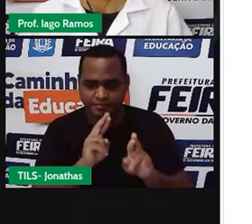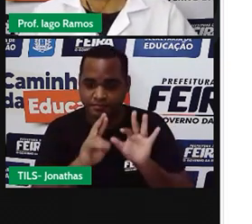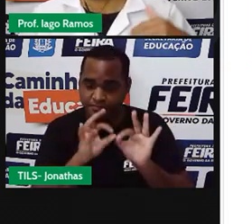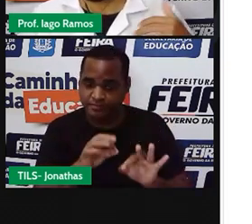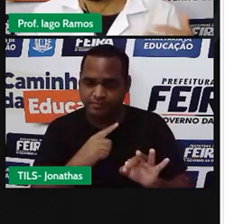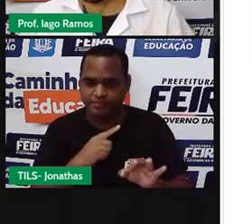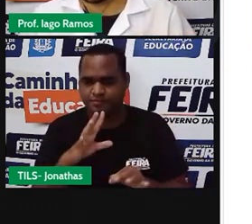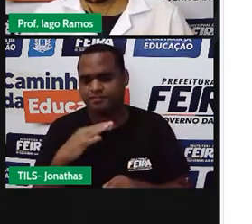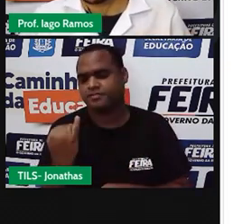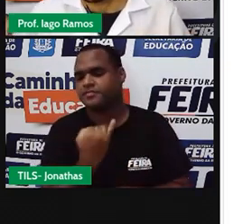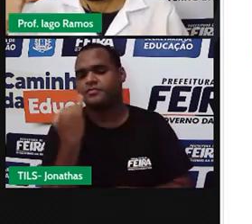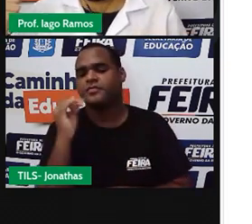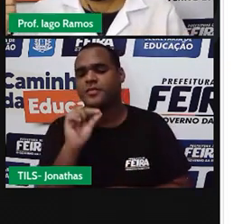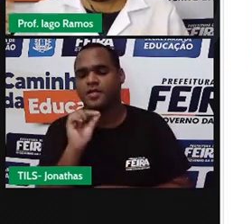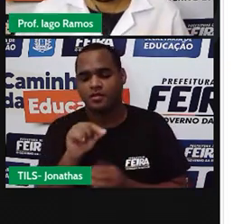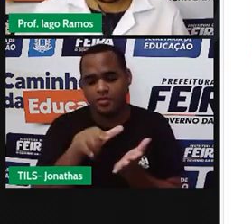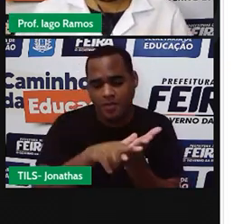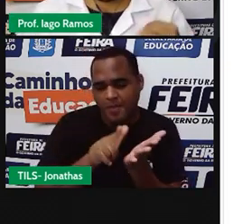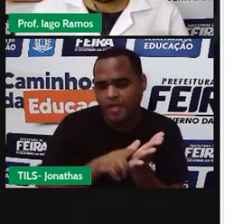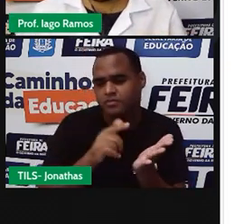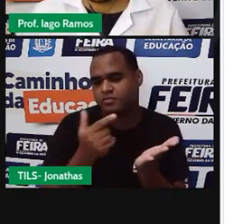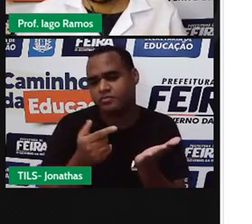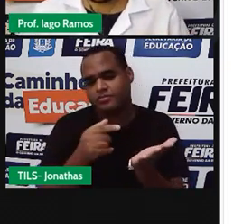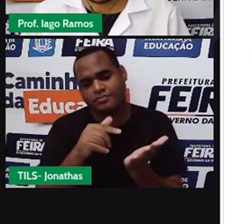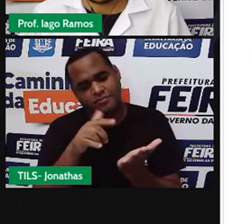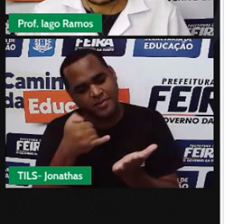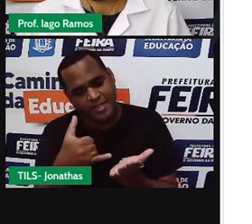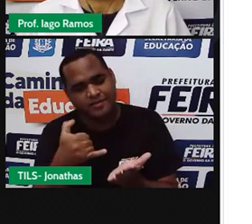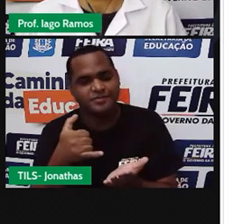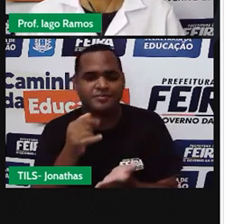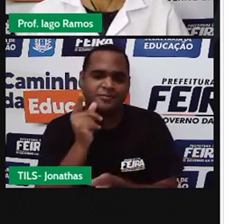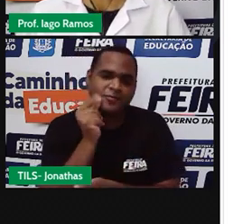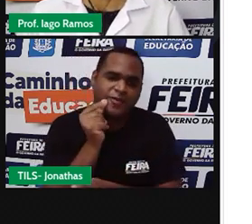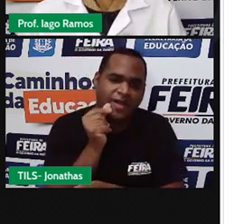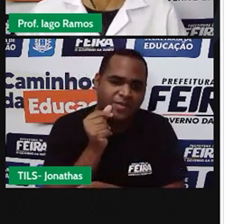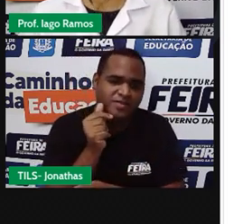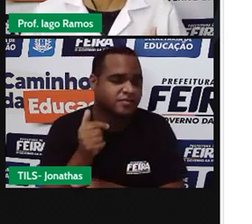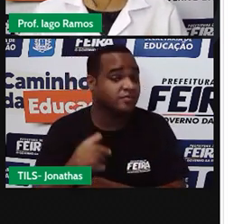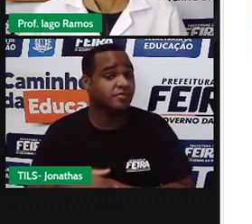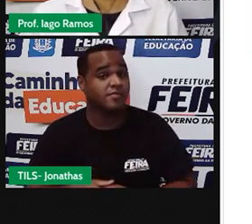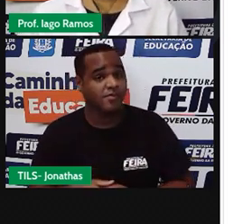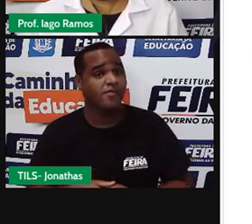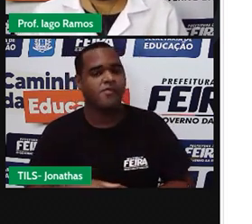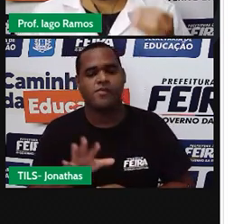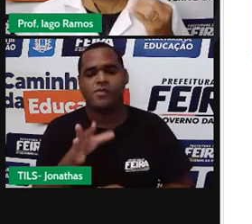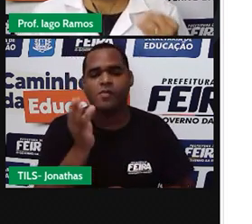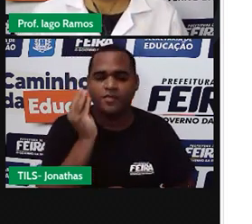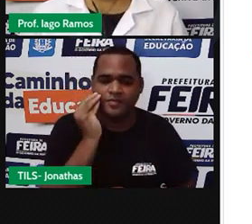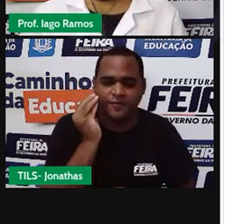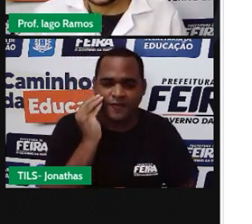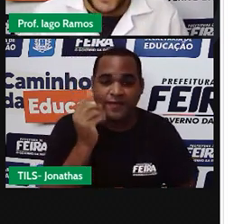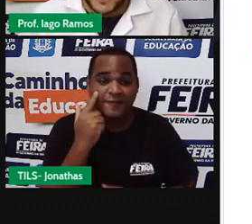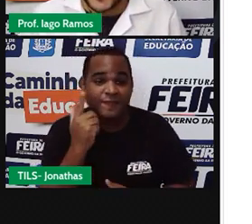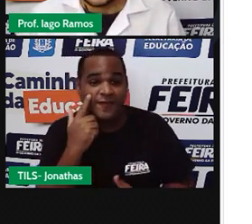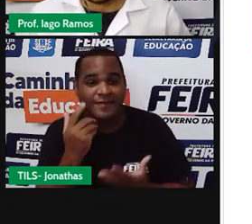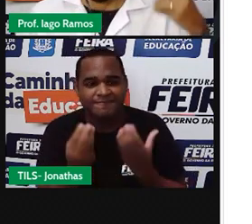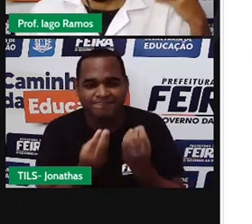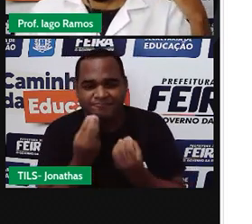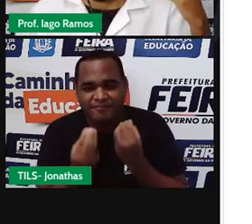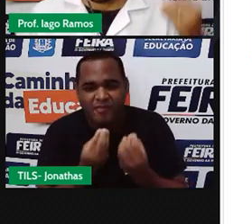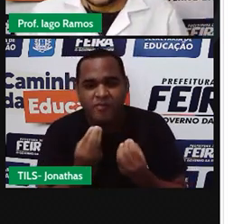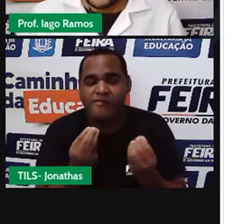tem aí um papel uma caneta um lápis e tentar sei lá